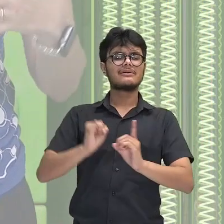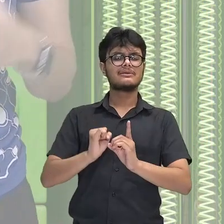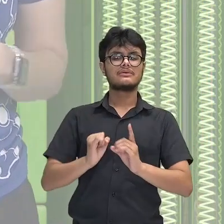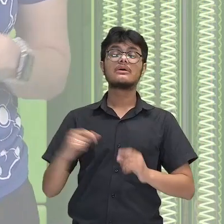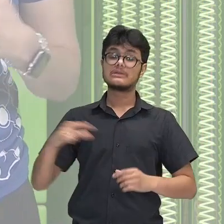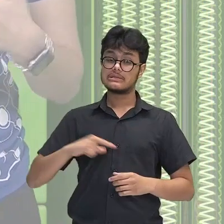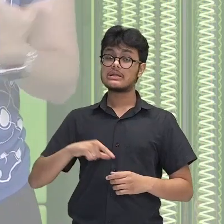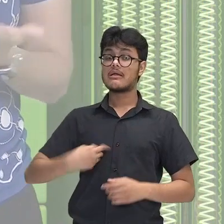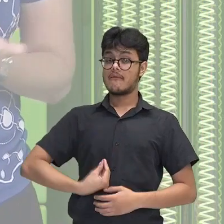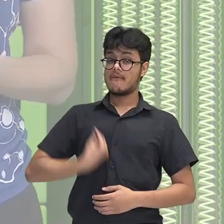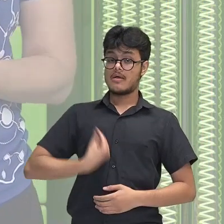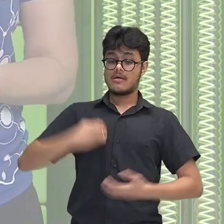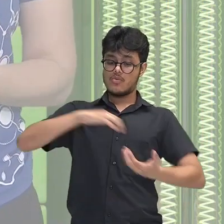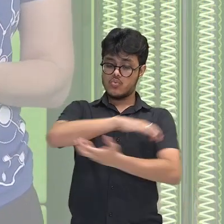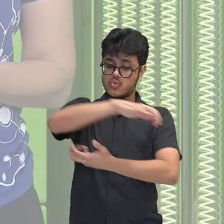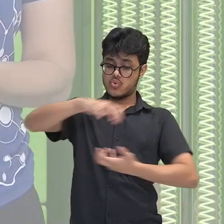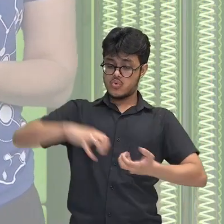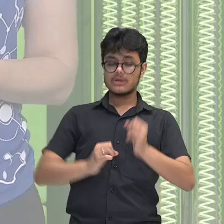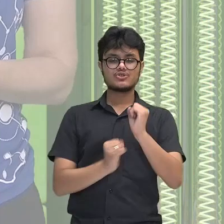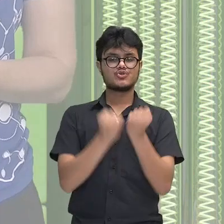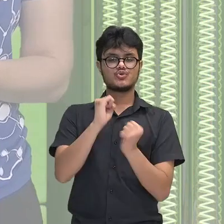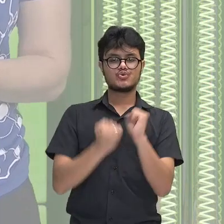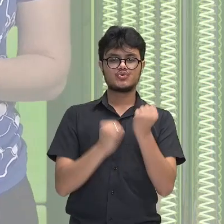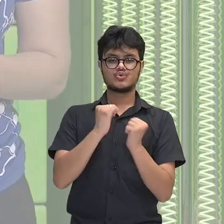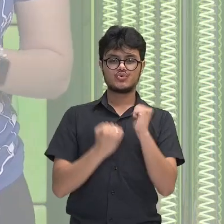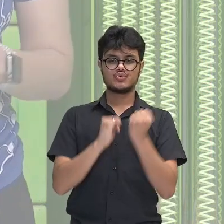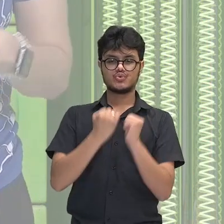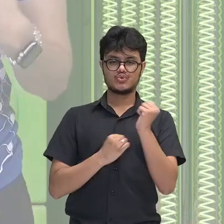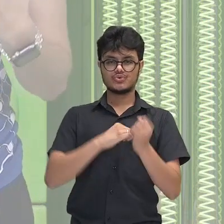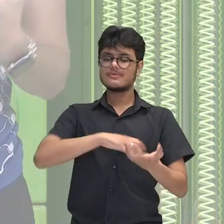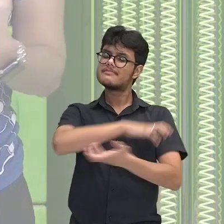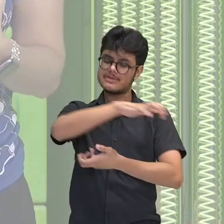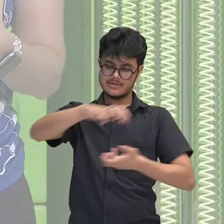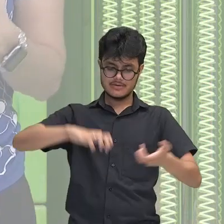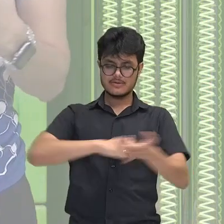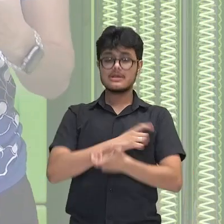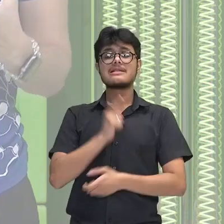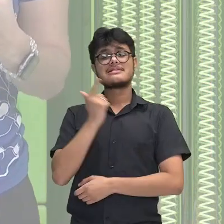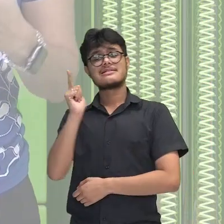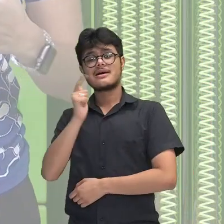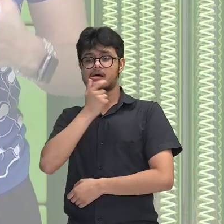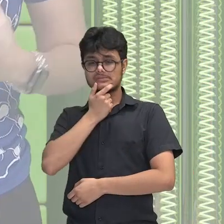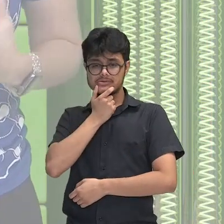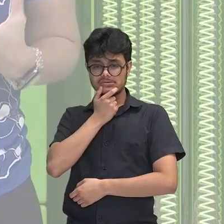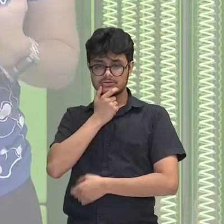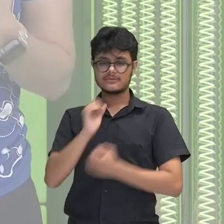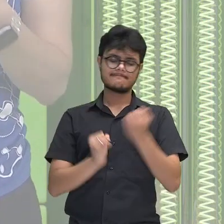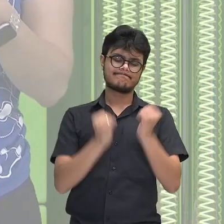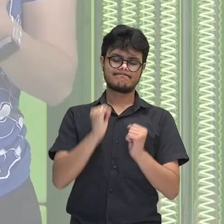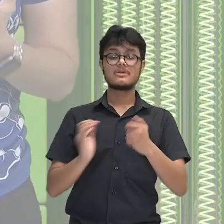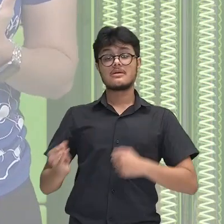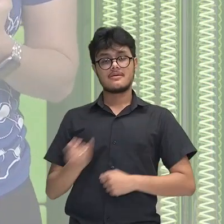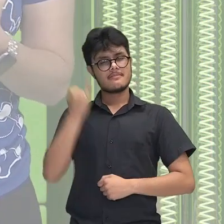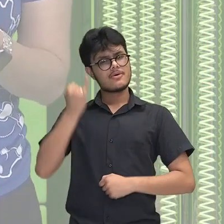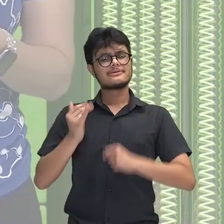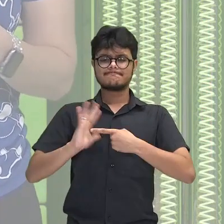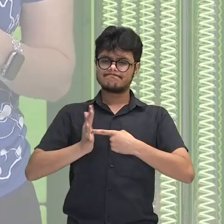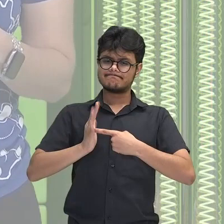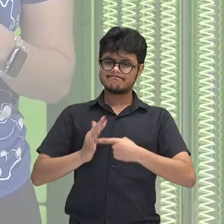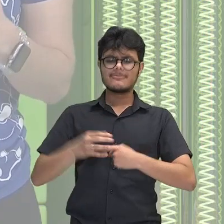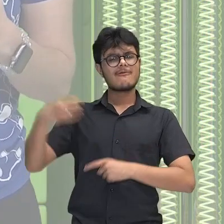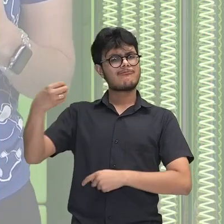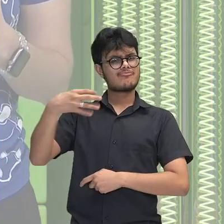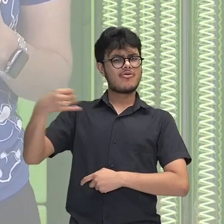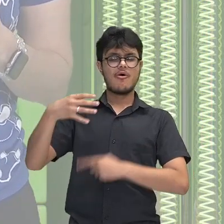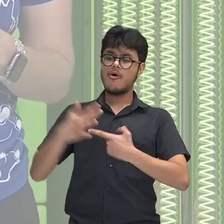aqui vivendo a Revolução Industrial. Então, foi muito importante, ele trouxe uma grande inovação